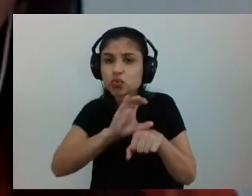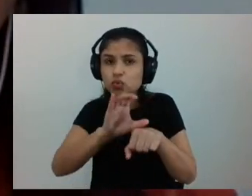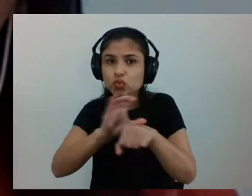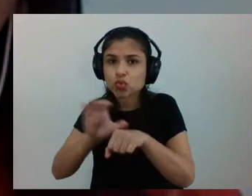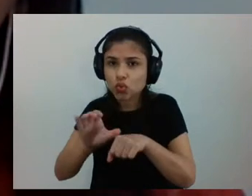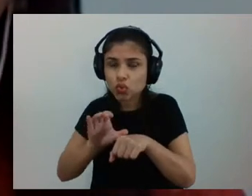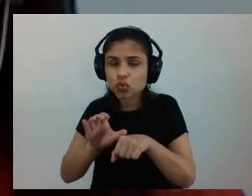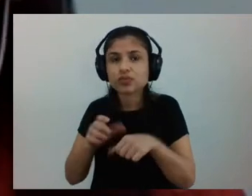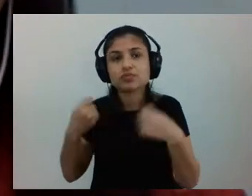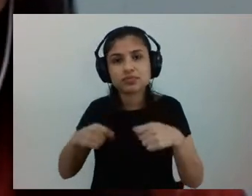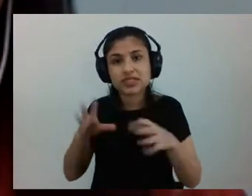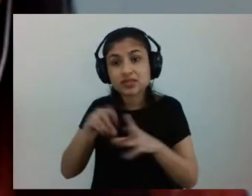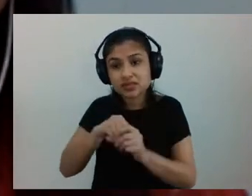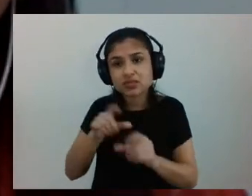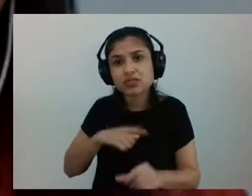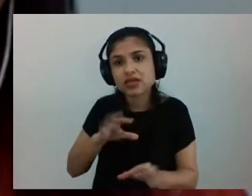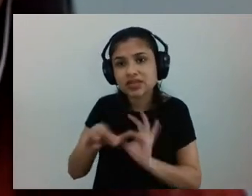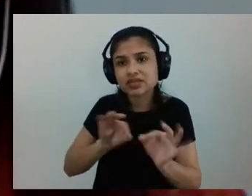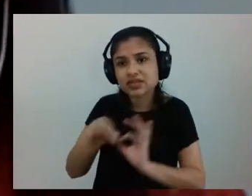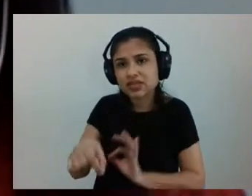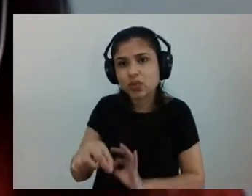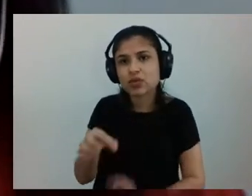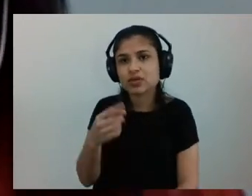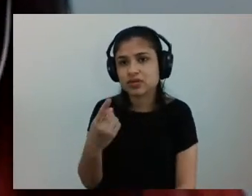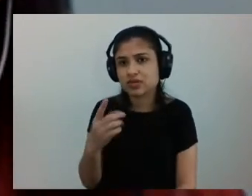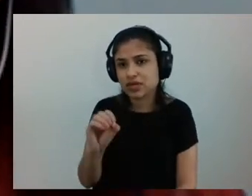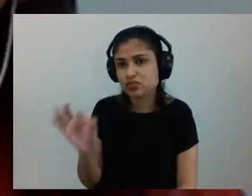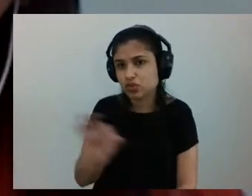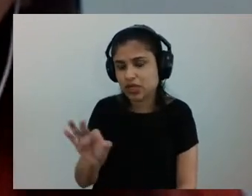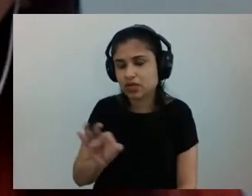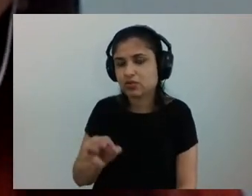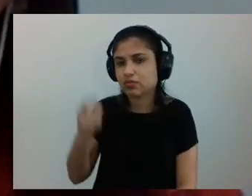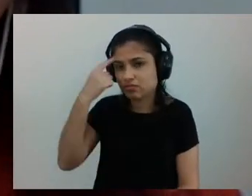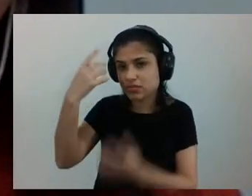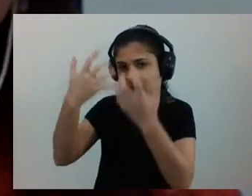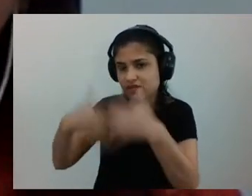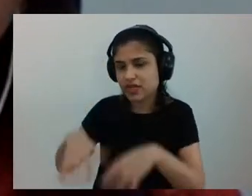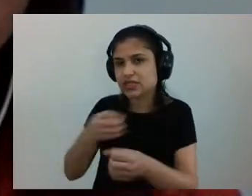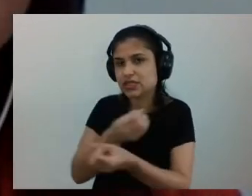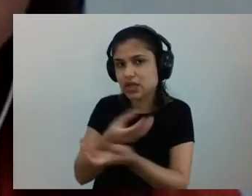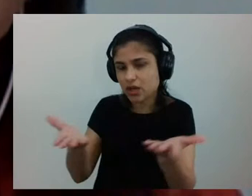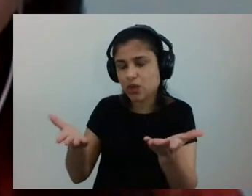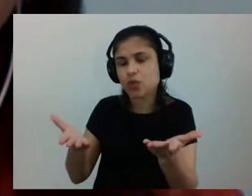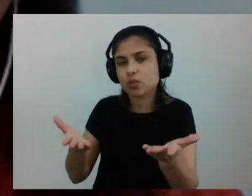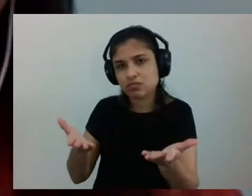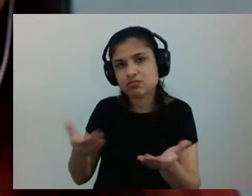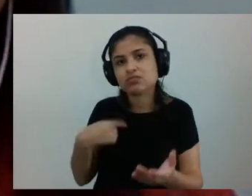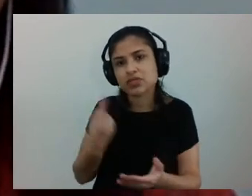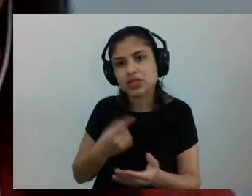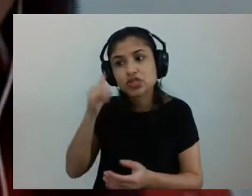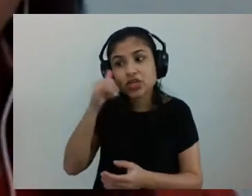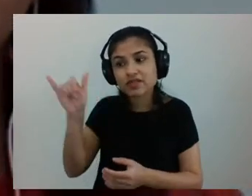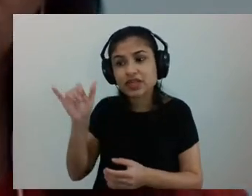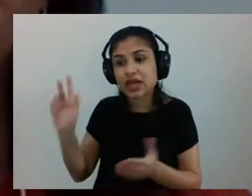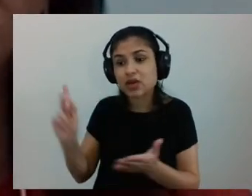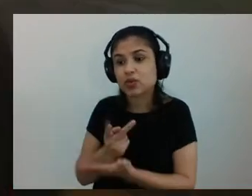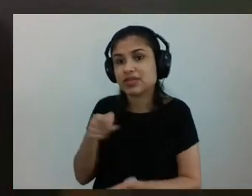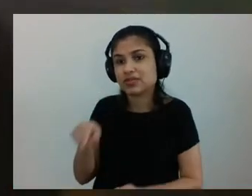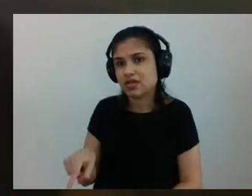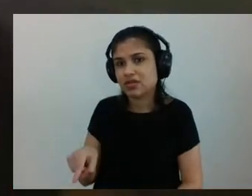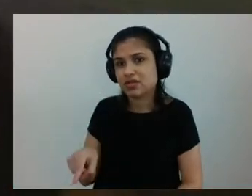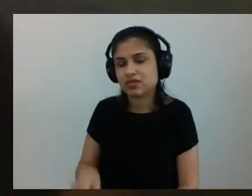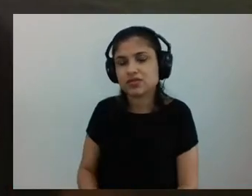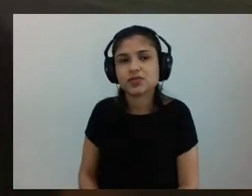extensão. Então, fica essa reflexão para que todos nós possamos contribuir para que isso não aconteça, né? Obrigada.